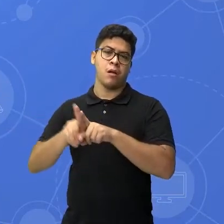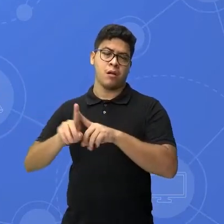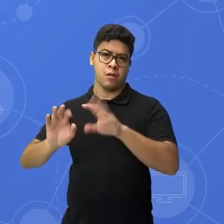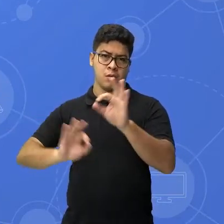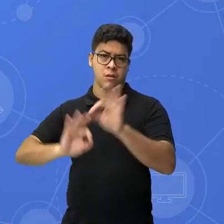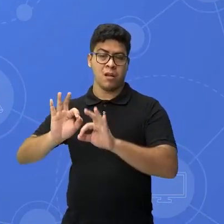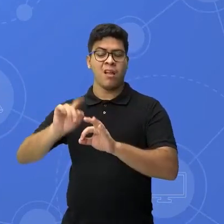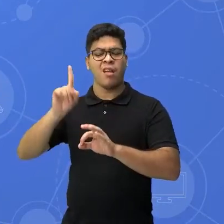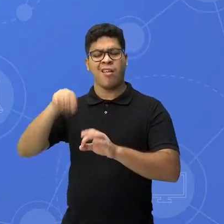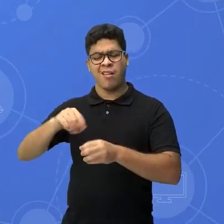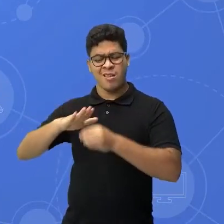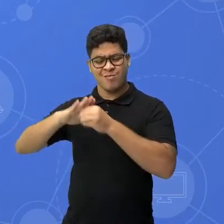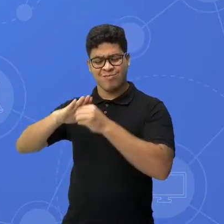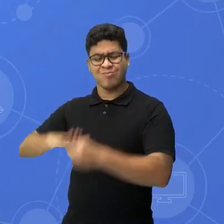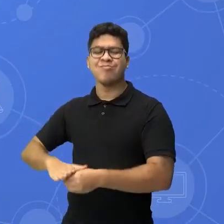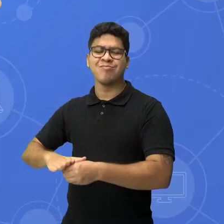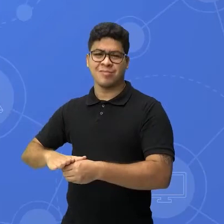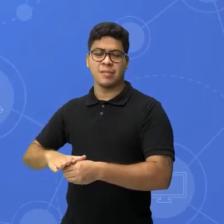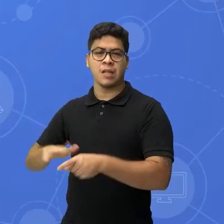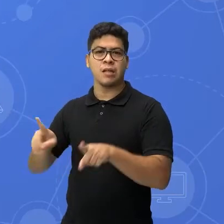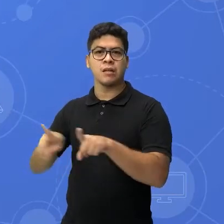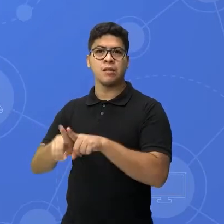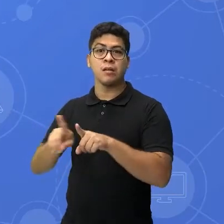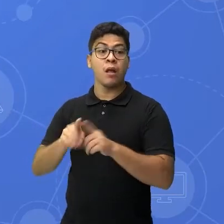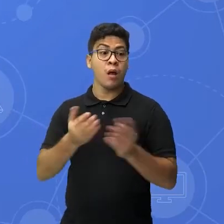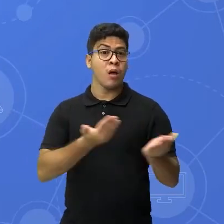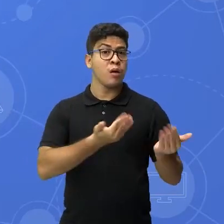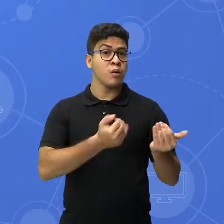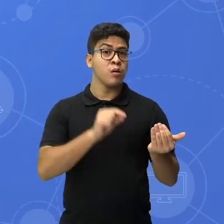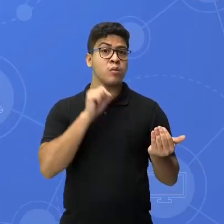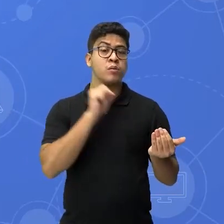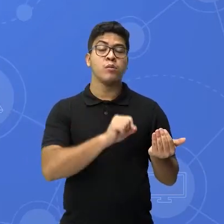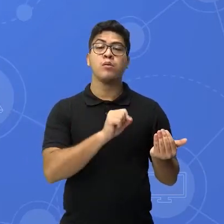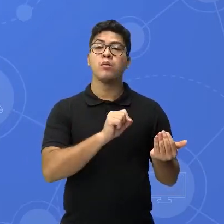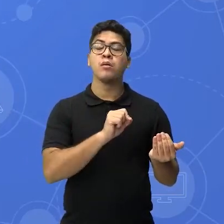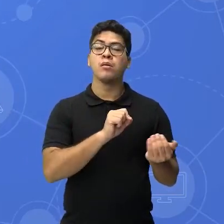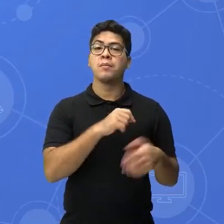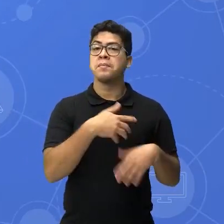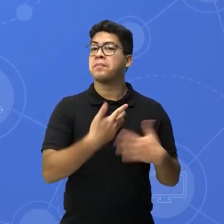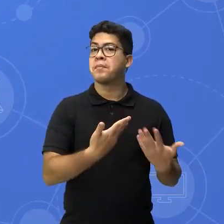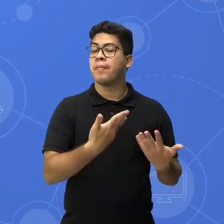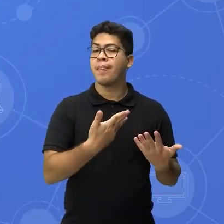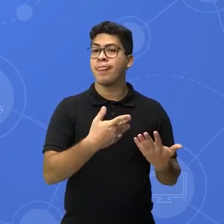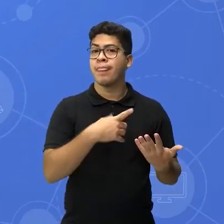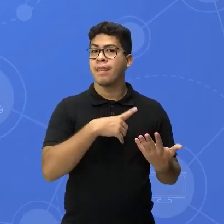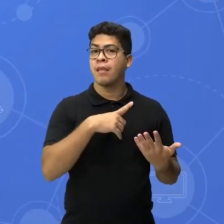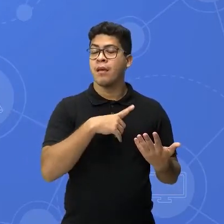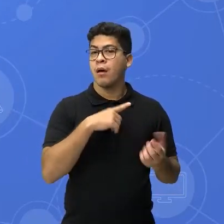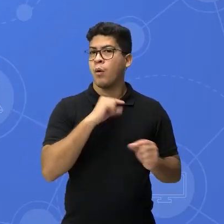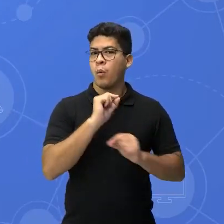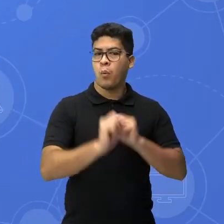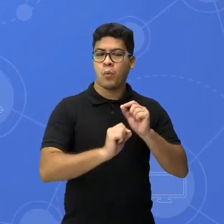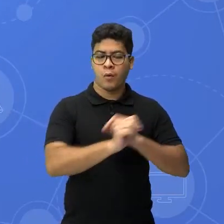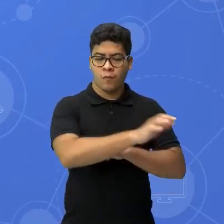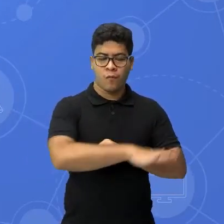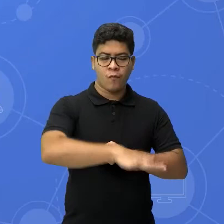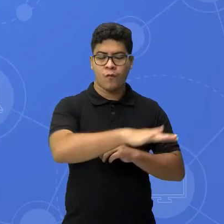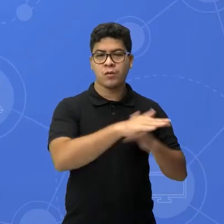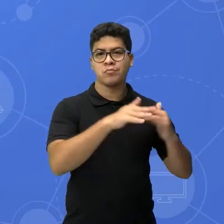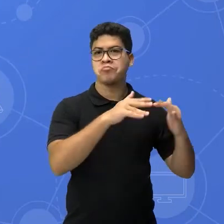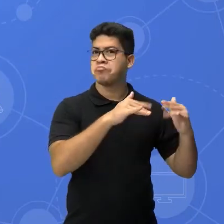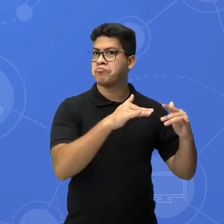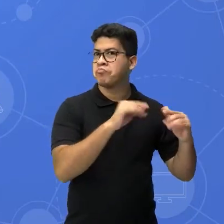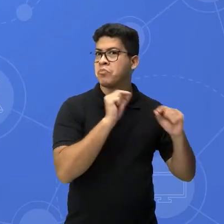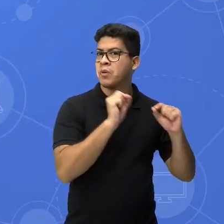mais penalizada, e a juventude como um todo, né? Mas a juventude que vive na zona urbana é uma juventude que